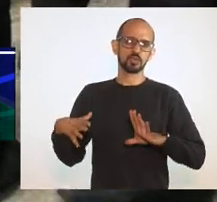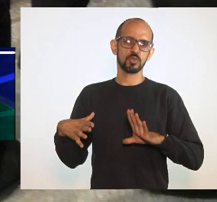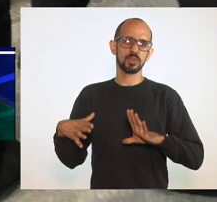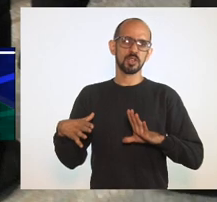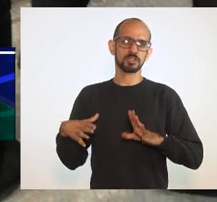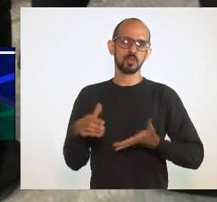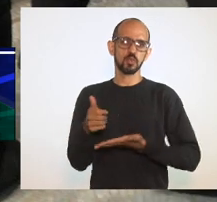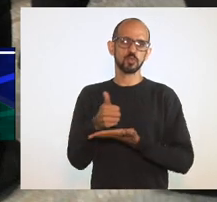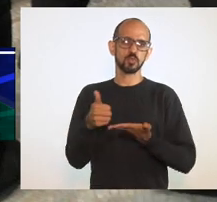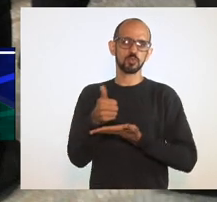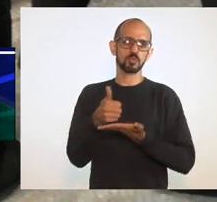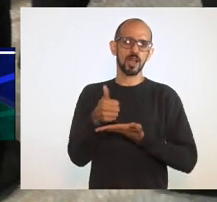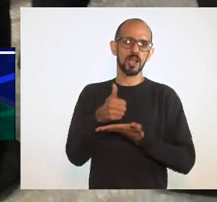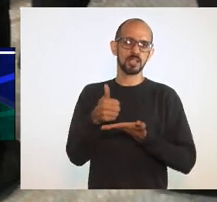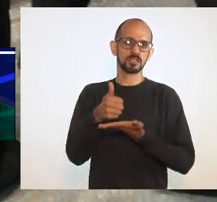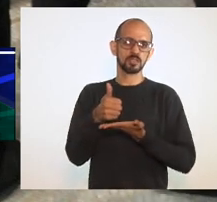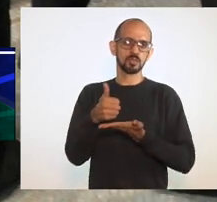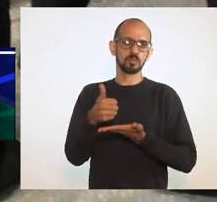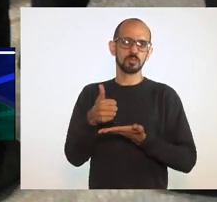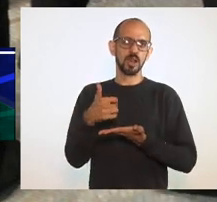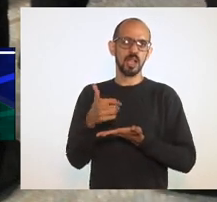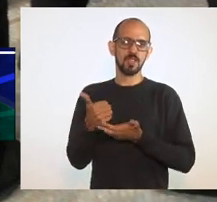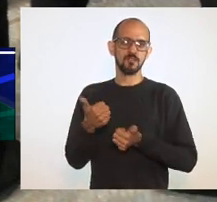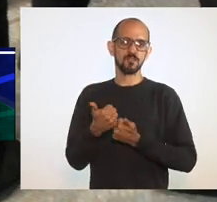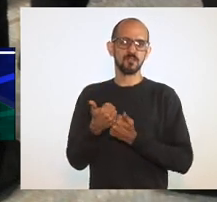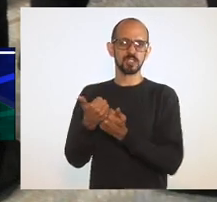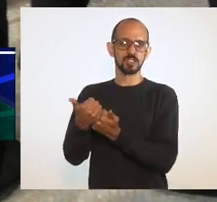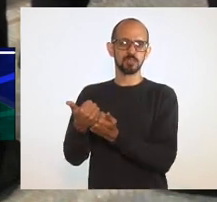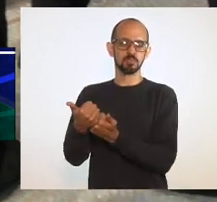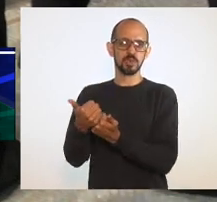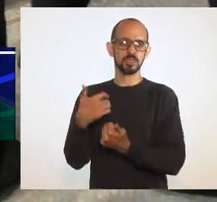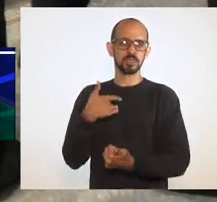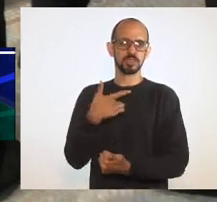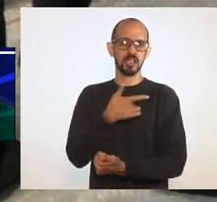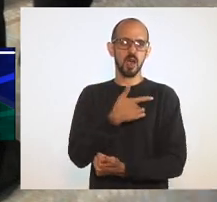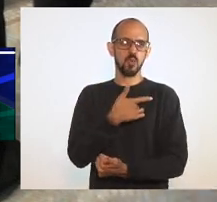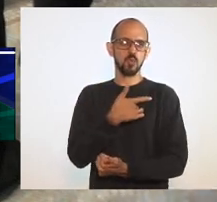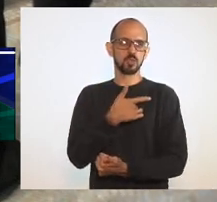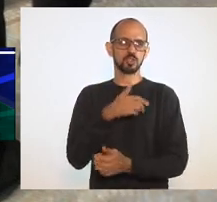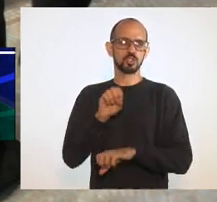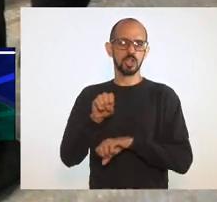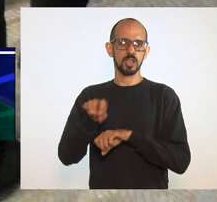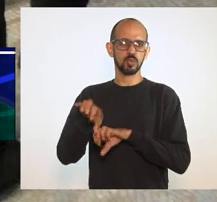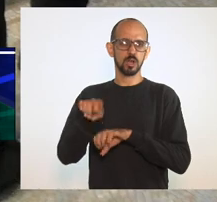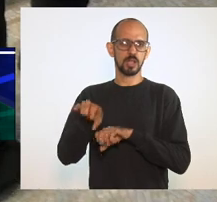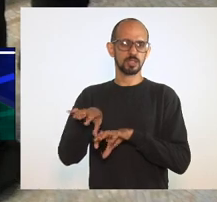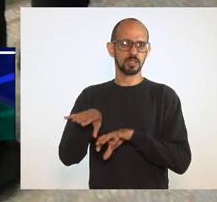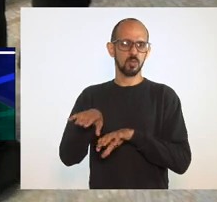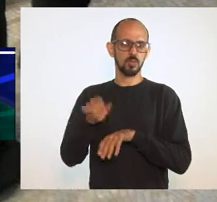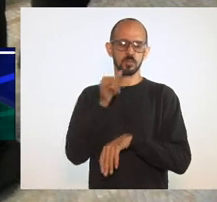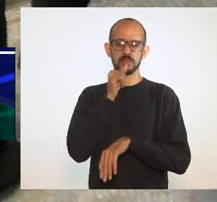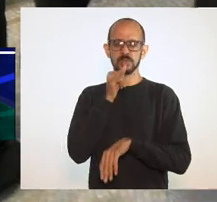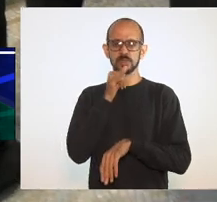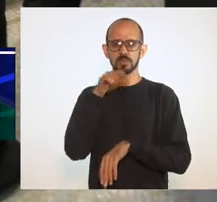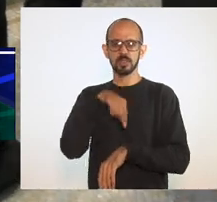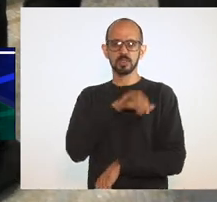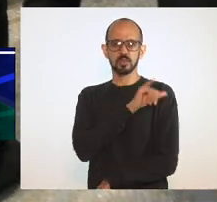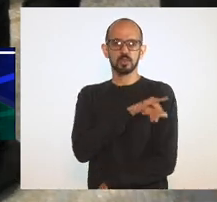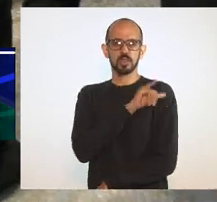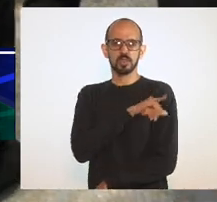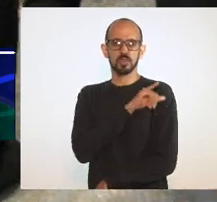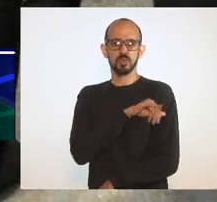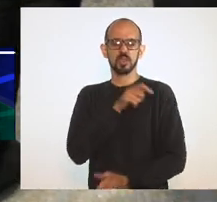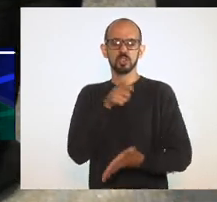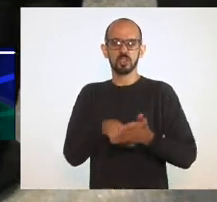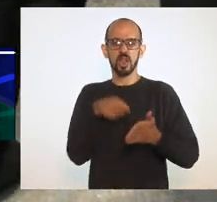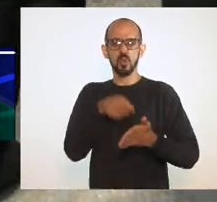mínimo previsto para investimento em saúde e educação, seja aqui no Rio de Janeiro, que estamos travando essa batalha